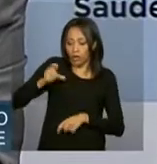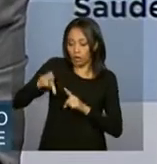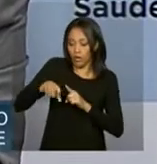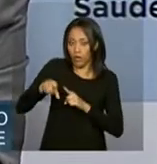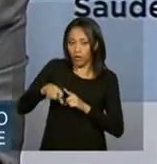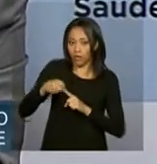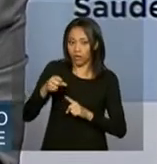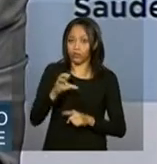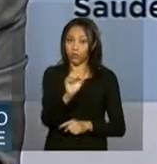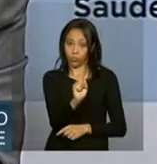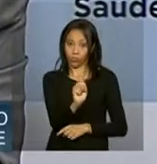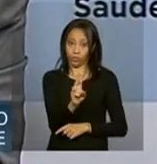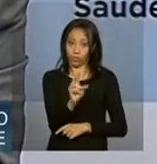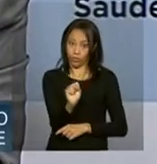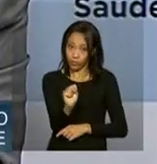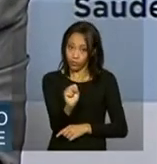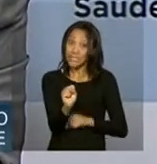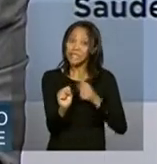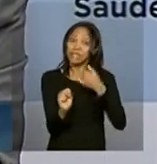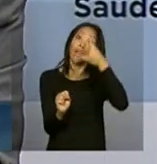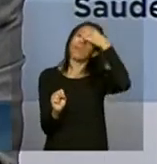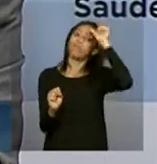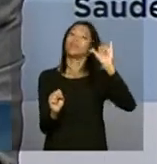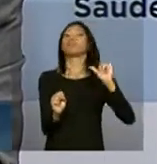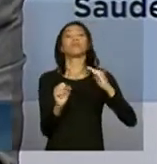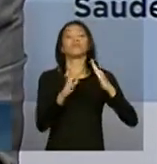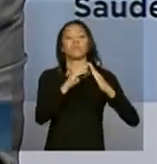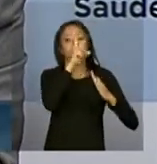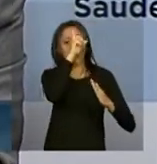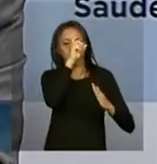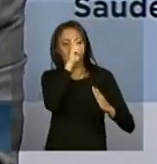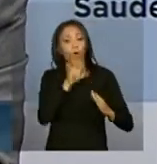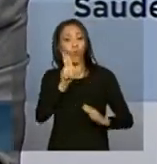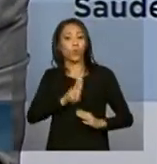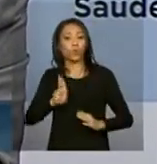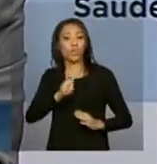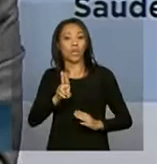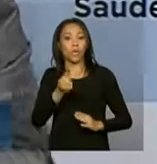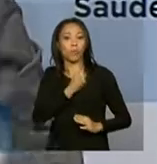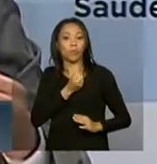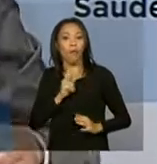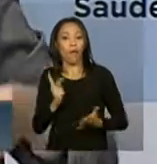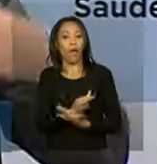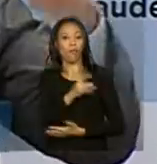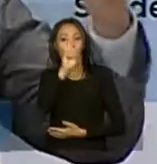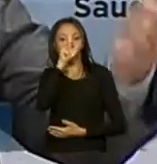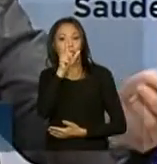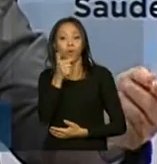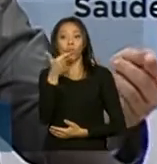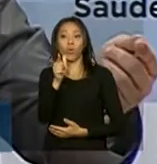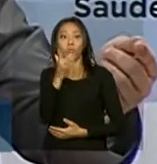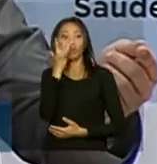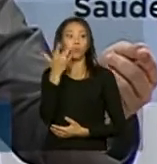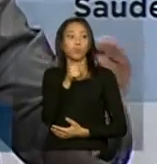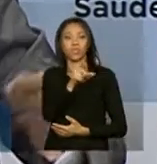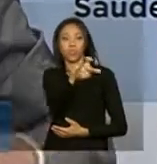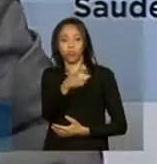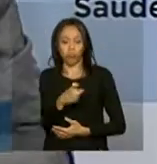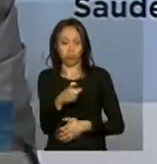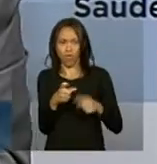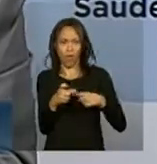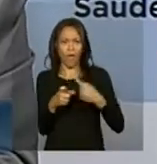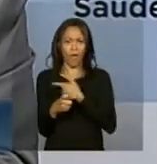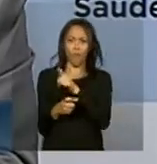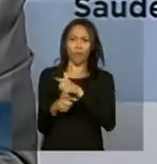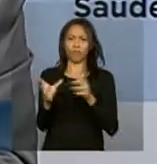SUS. Então, isso impede o hospital de, por exemplo, usar um número do cartão SUS errado, trocado, de algum paciente que não é